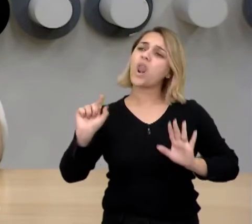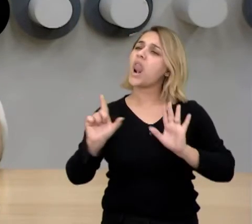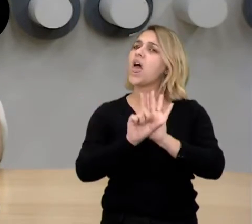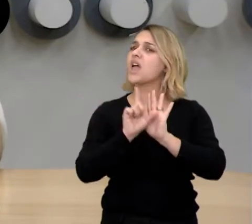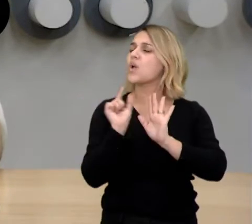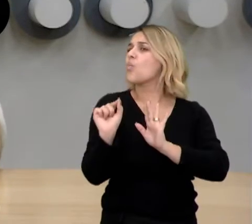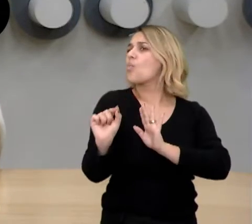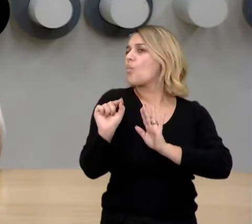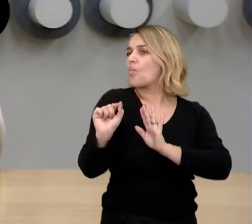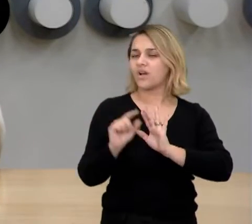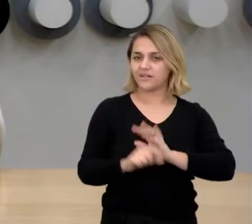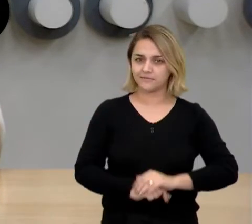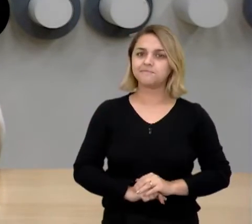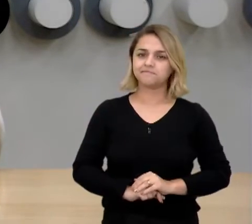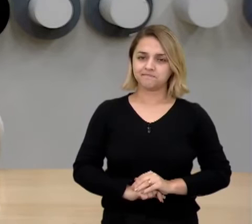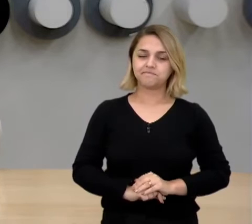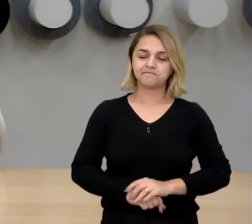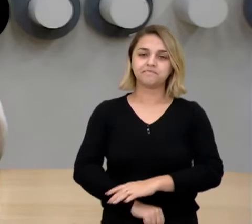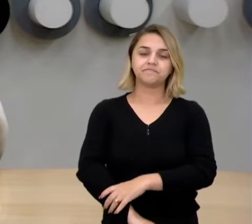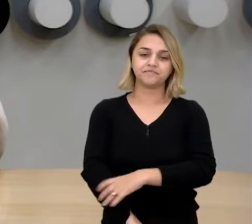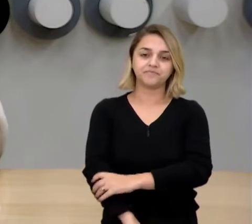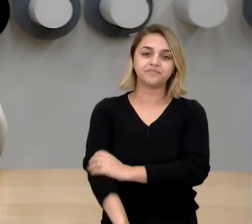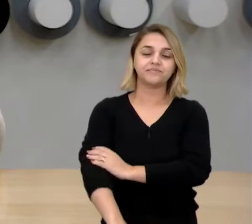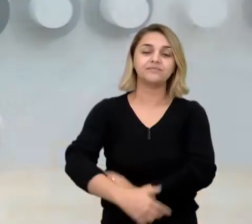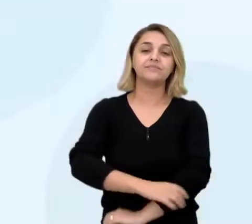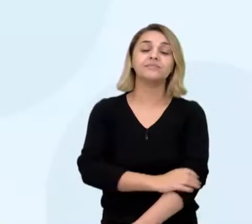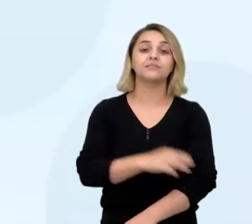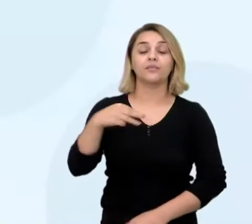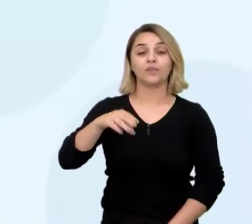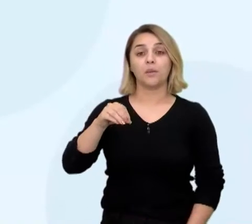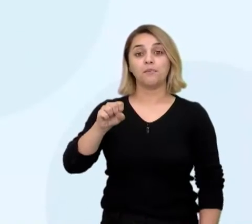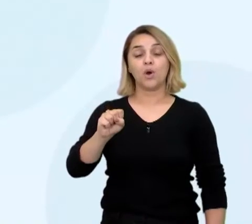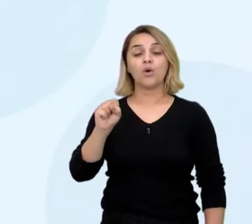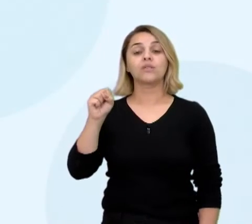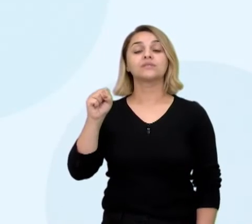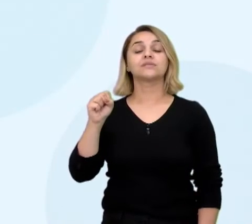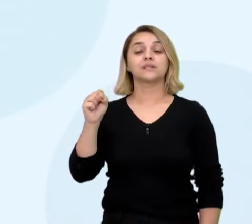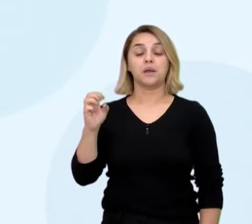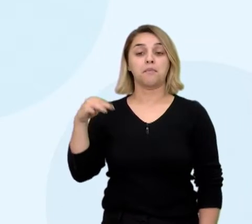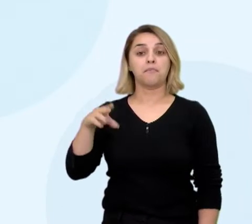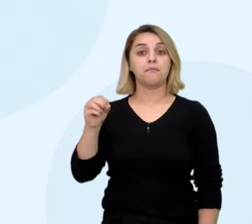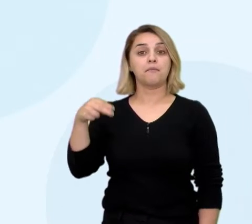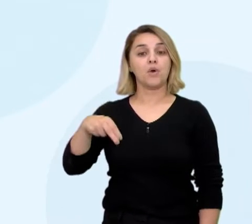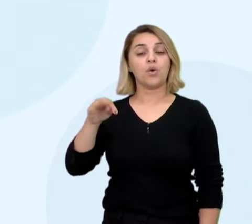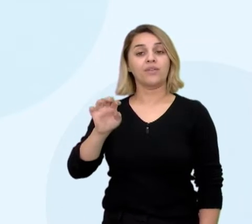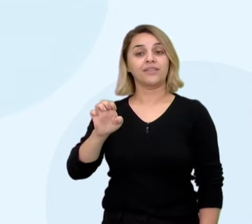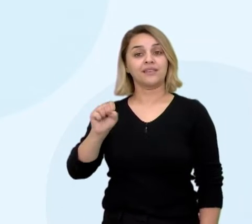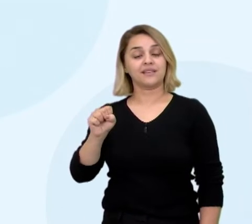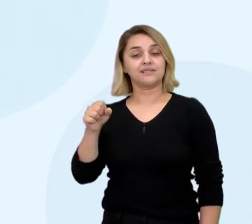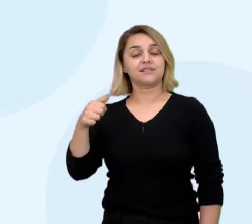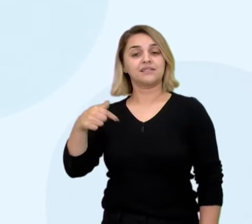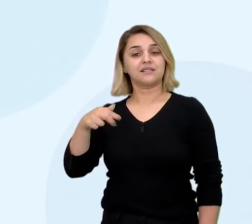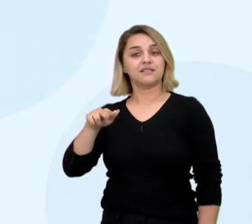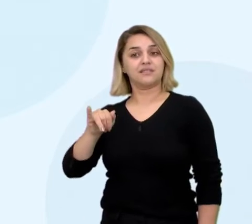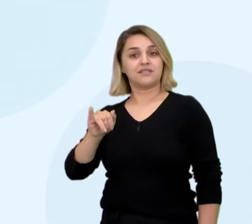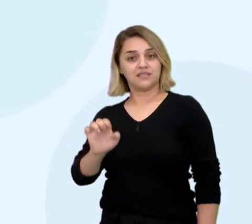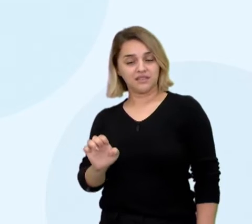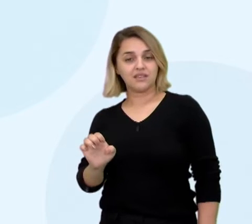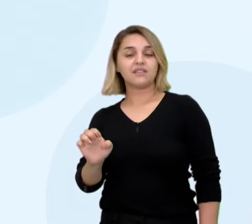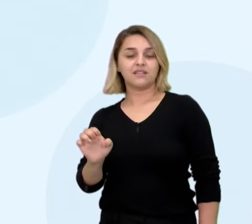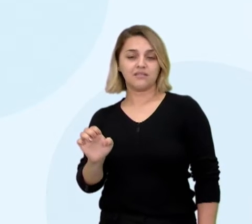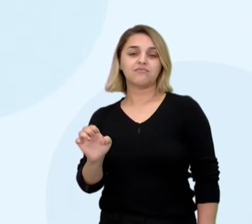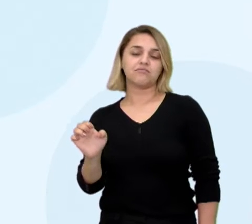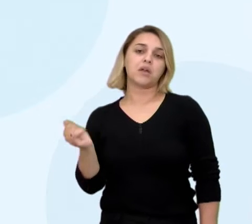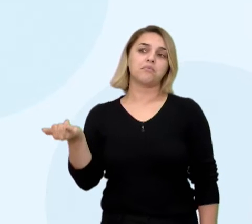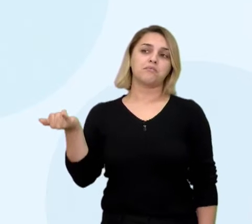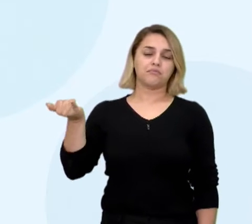para Montesquieu, né? Montesquieu diz, se ele fosse responder aquela primeira perguntinha que a gente fez lá,